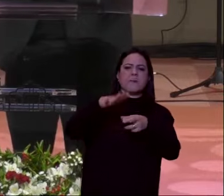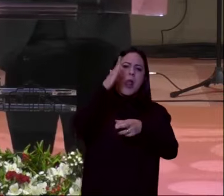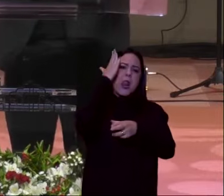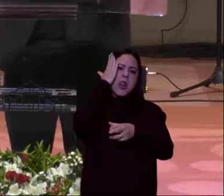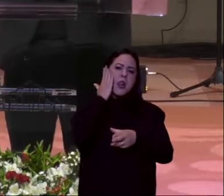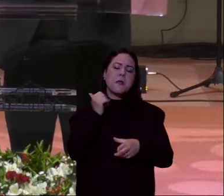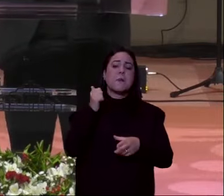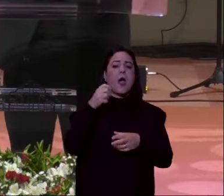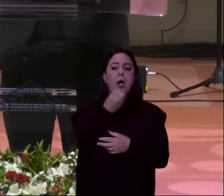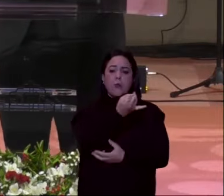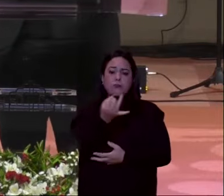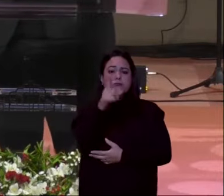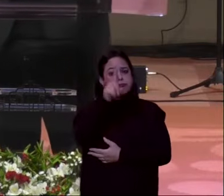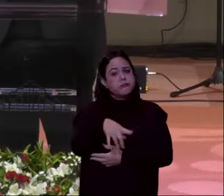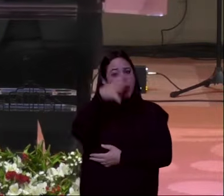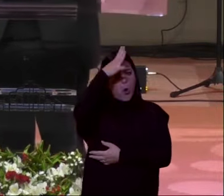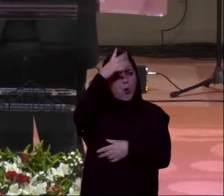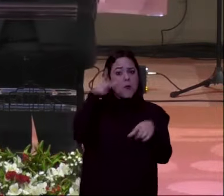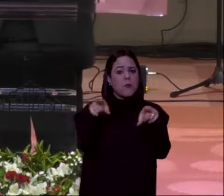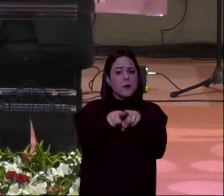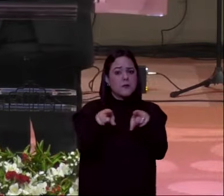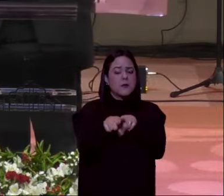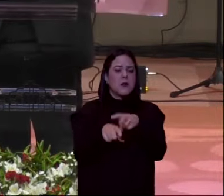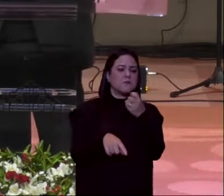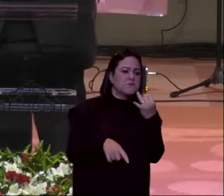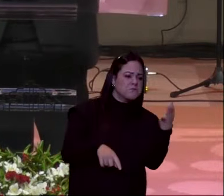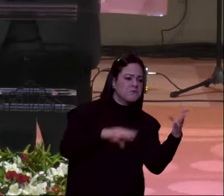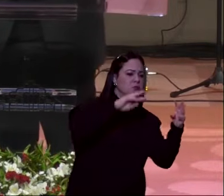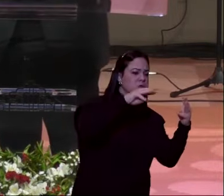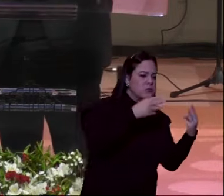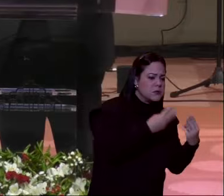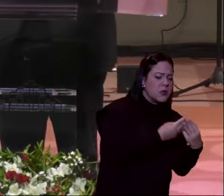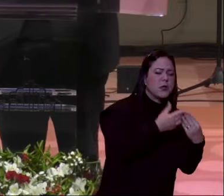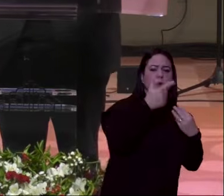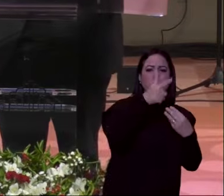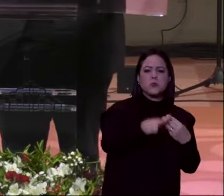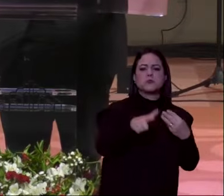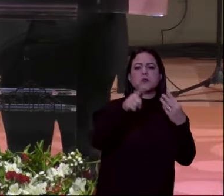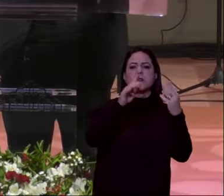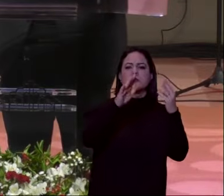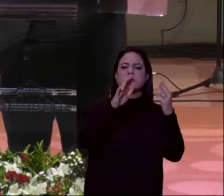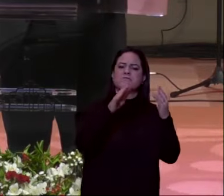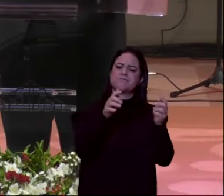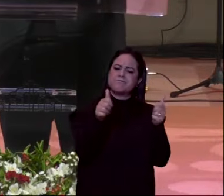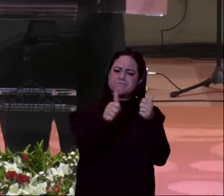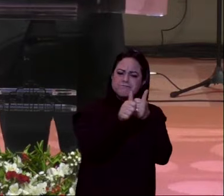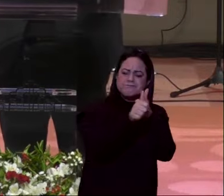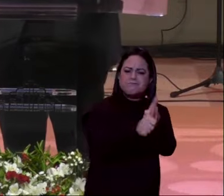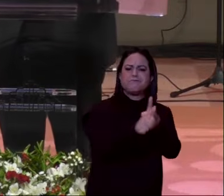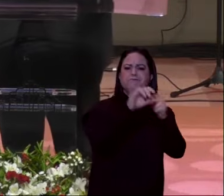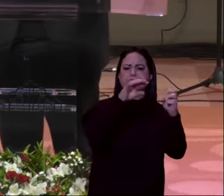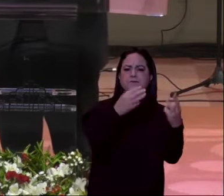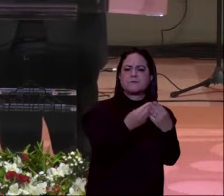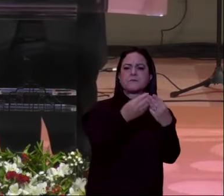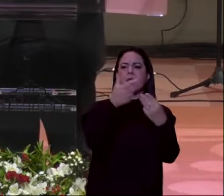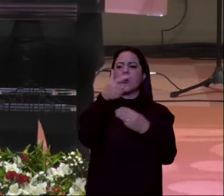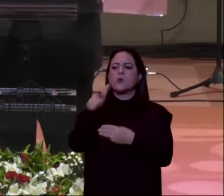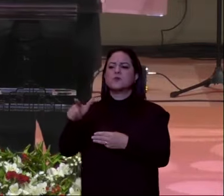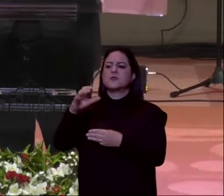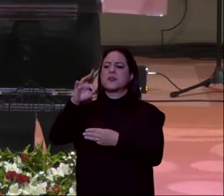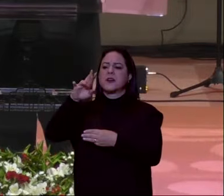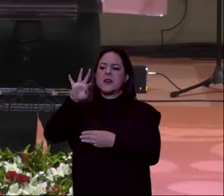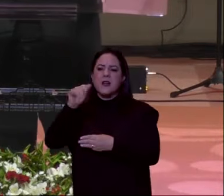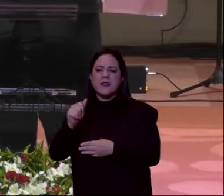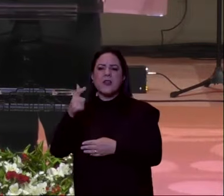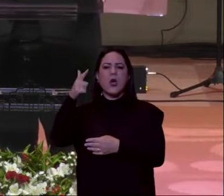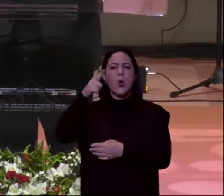de nós são de Roma. Uns são judeus e outros convertidos ao judaísmo. Alguns são de Creta e